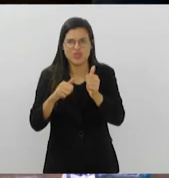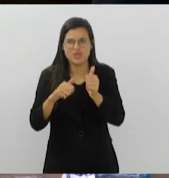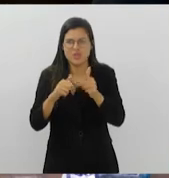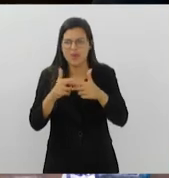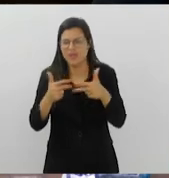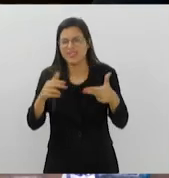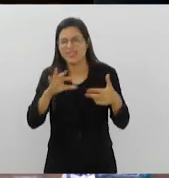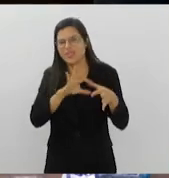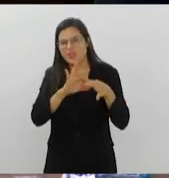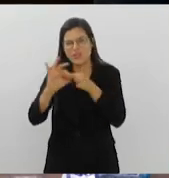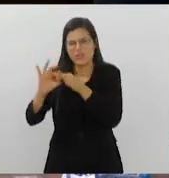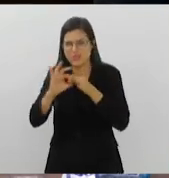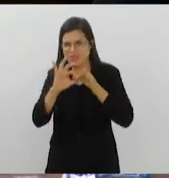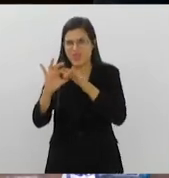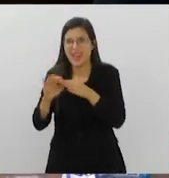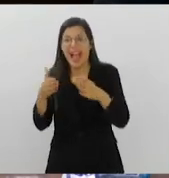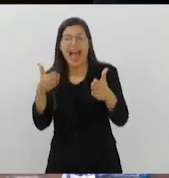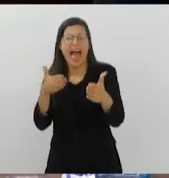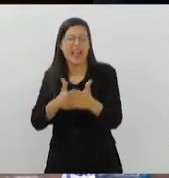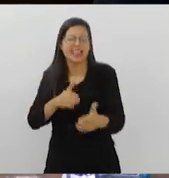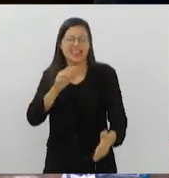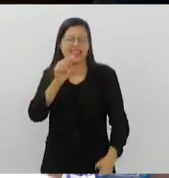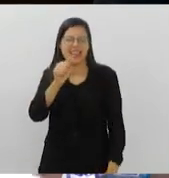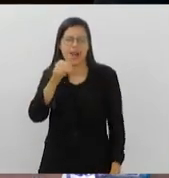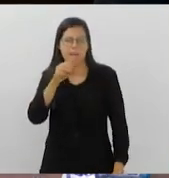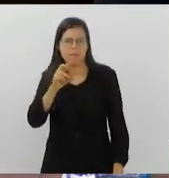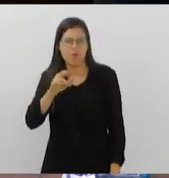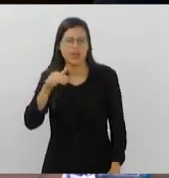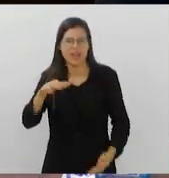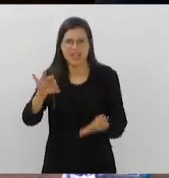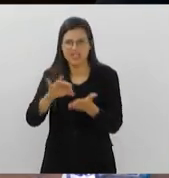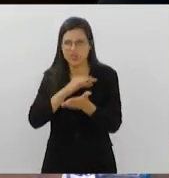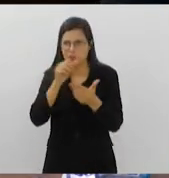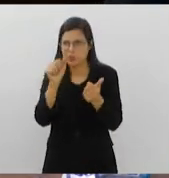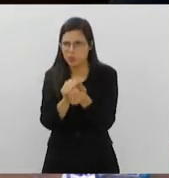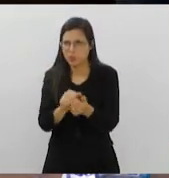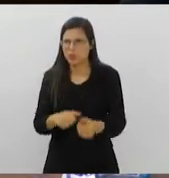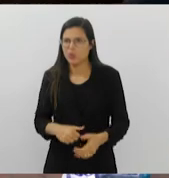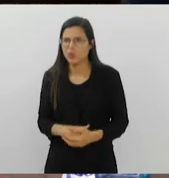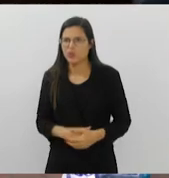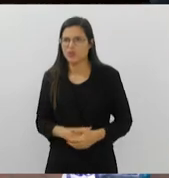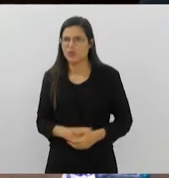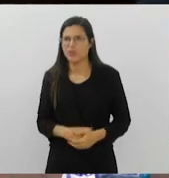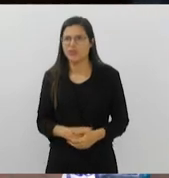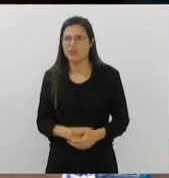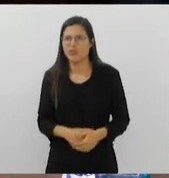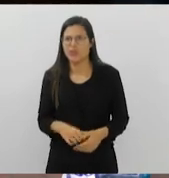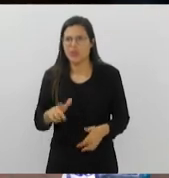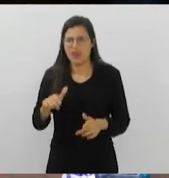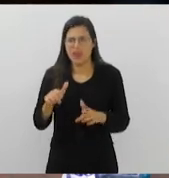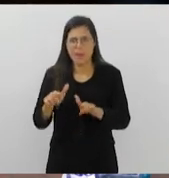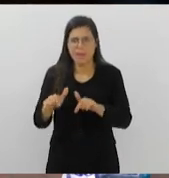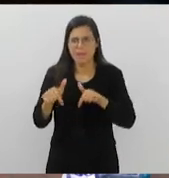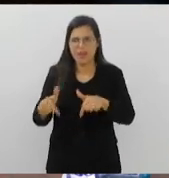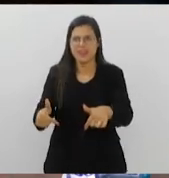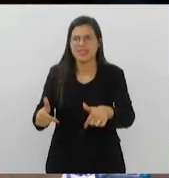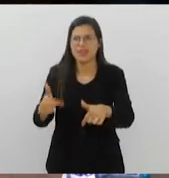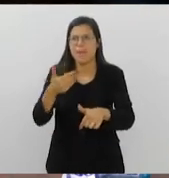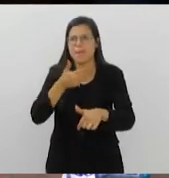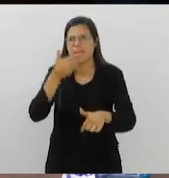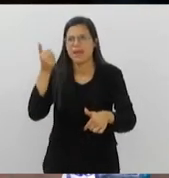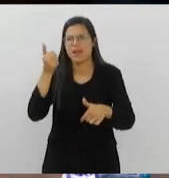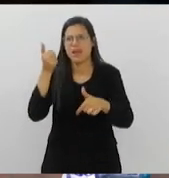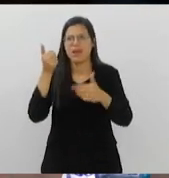até Amorim assinou junto esse projeto. Amorim, é um passo para o teu melhoramento